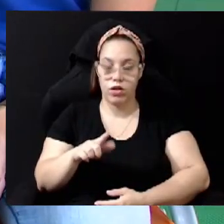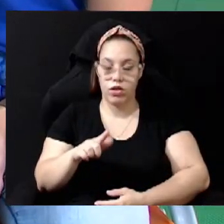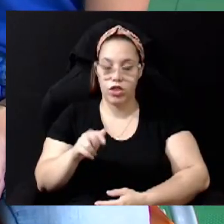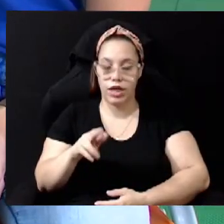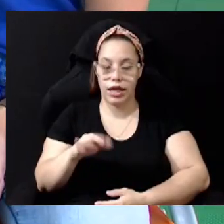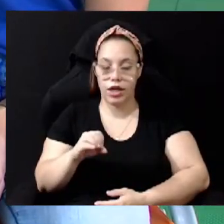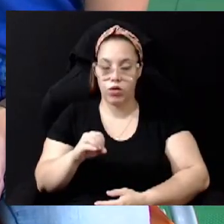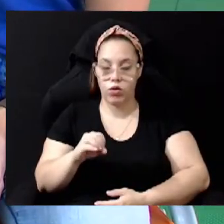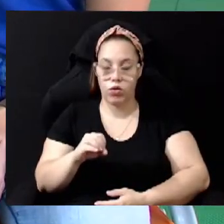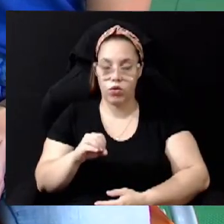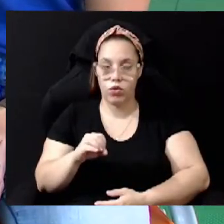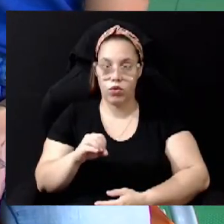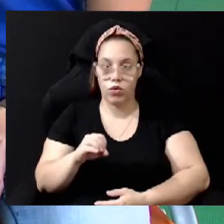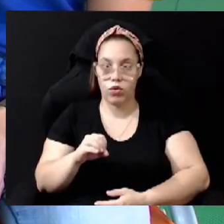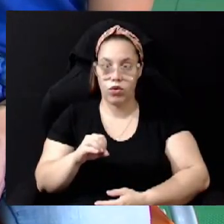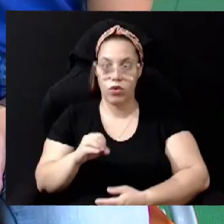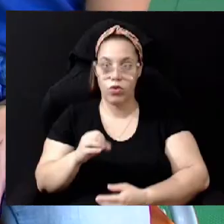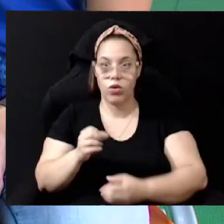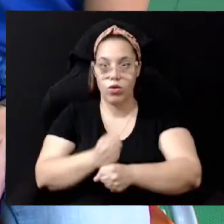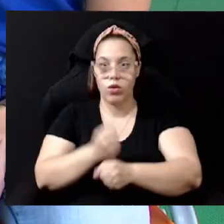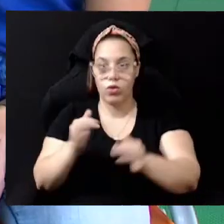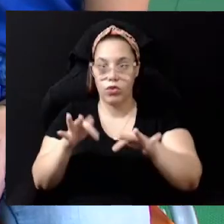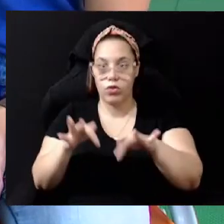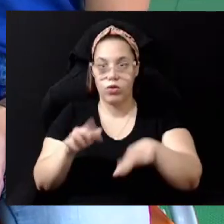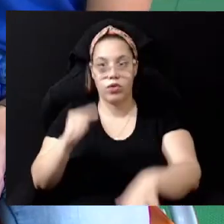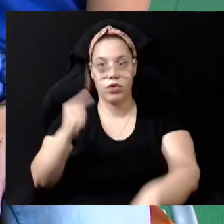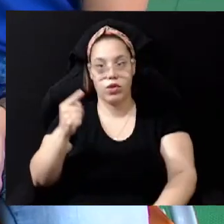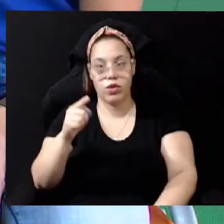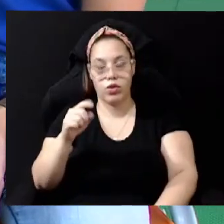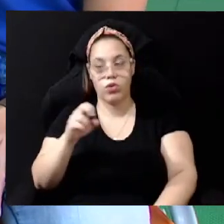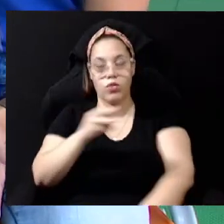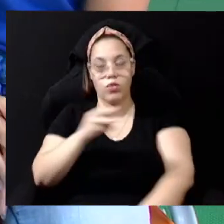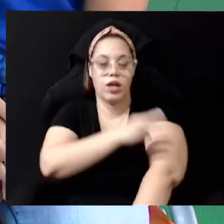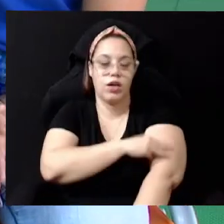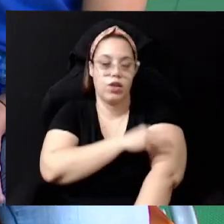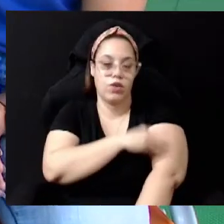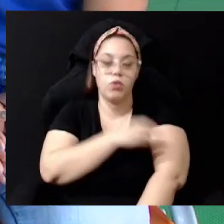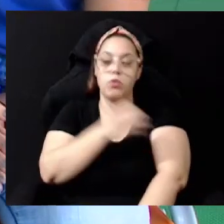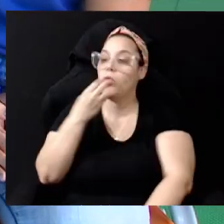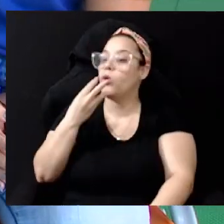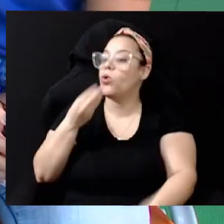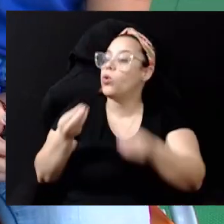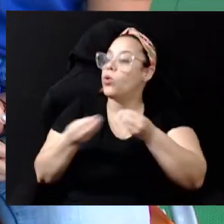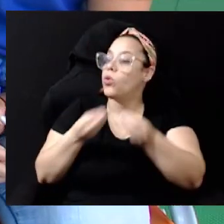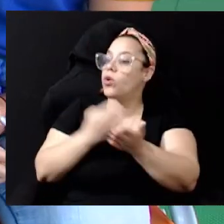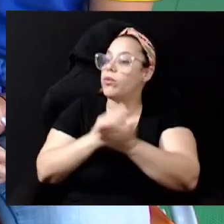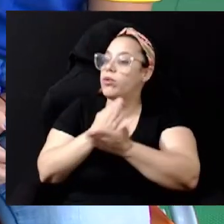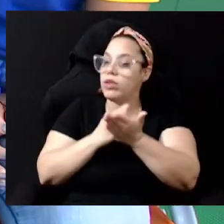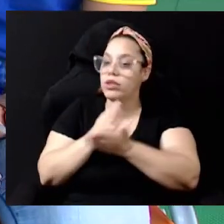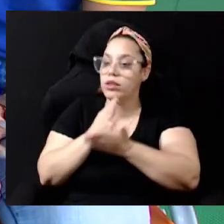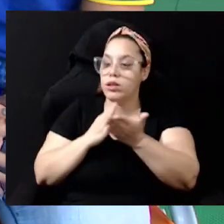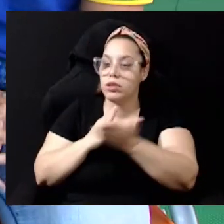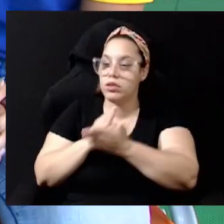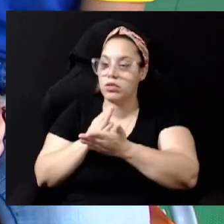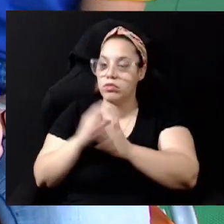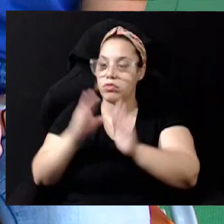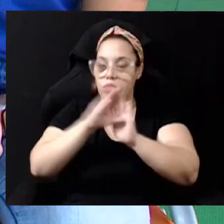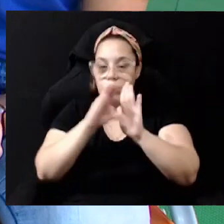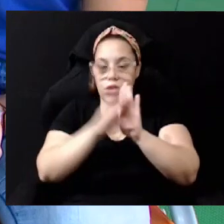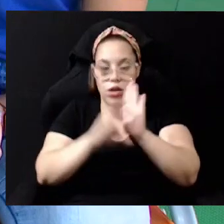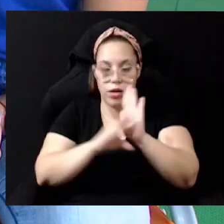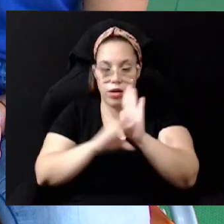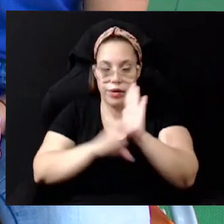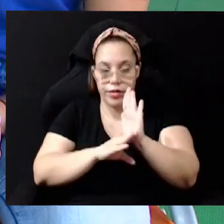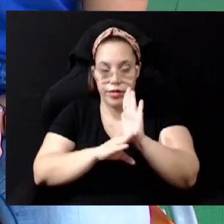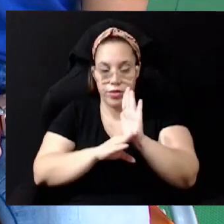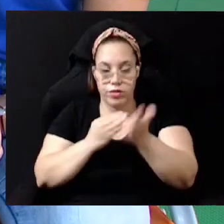tem o ginásio, que o ginásio aí são os anos finais. E depois tem o ensino médio. Boa, e como que é feita essa